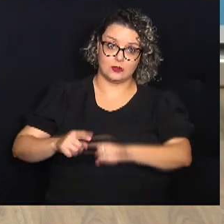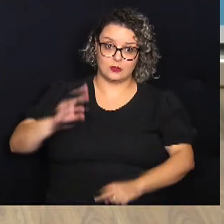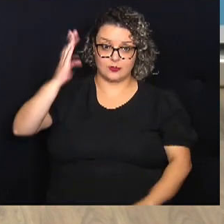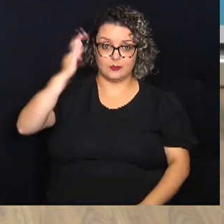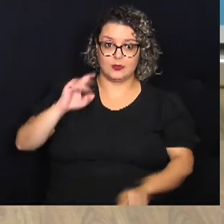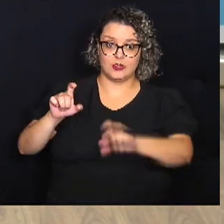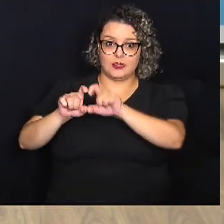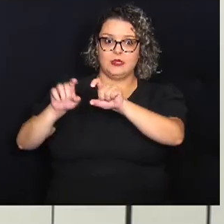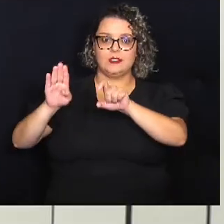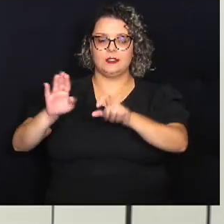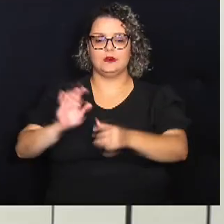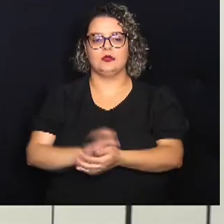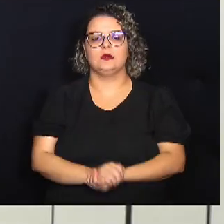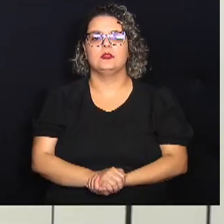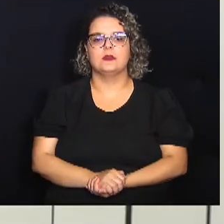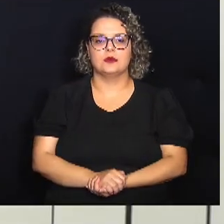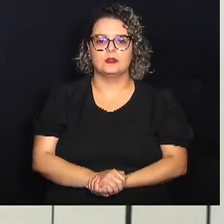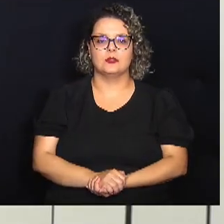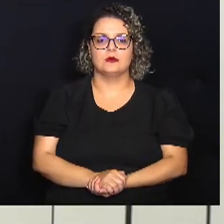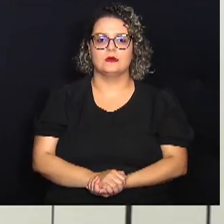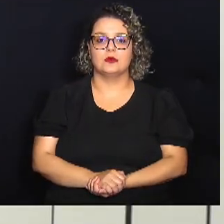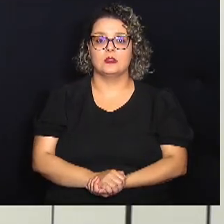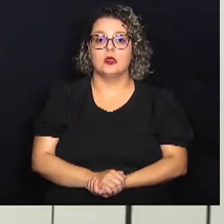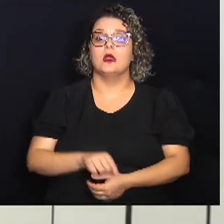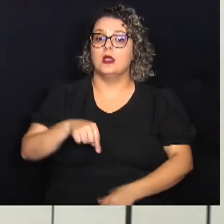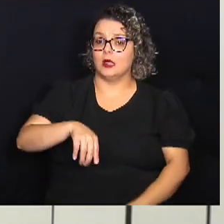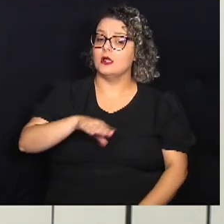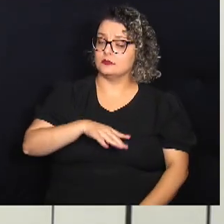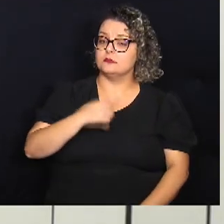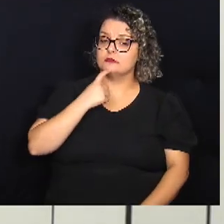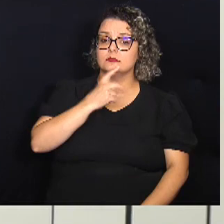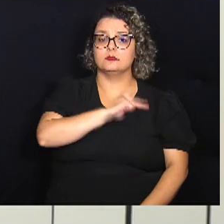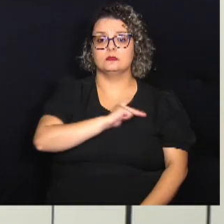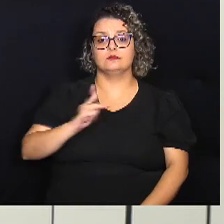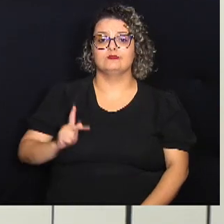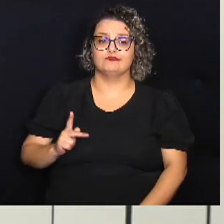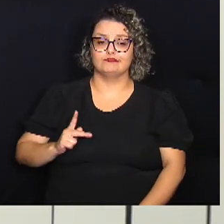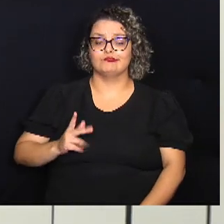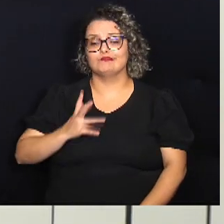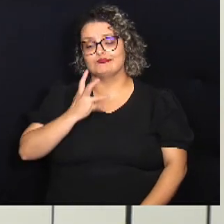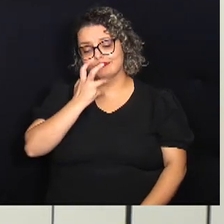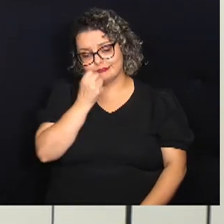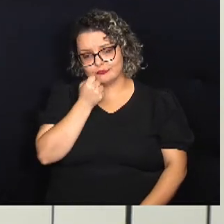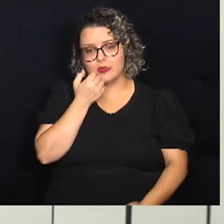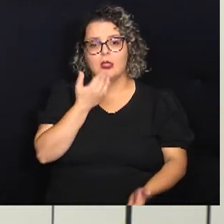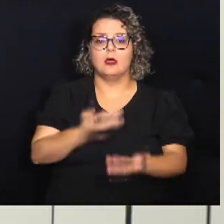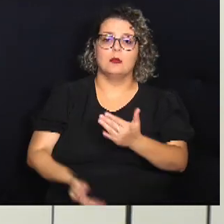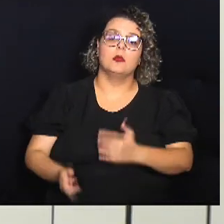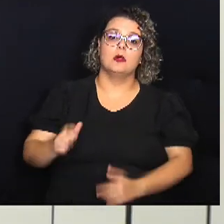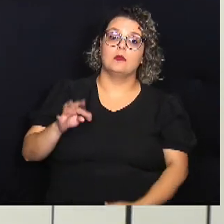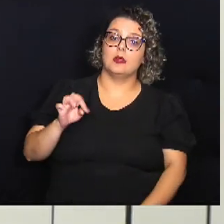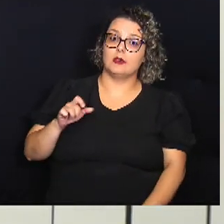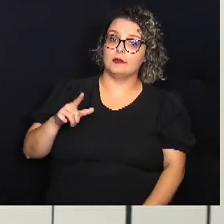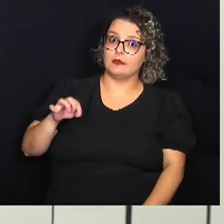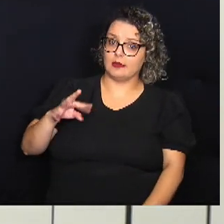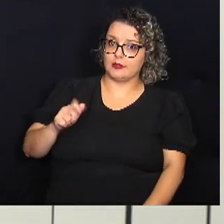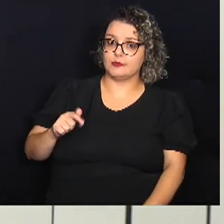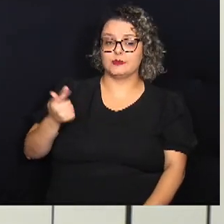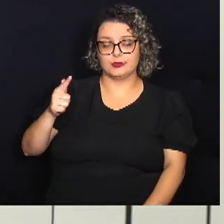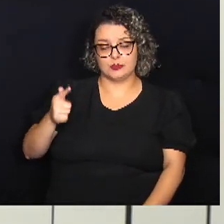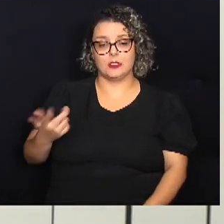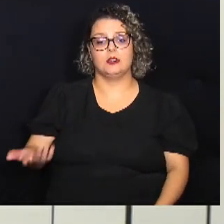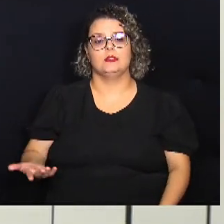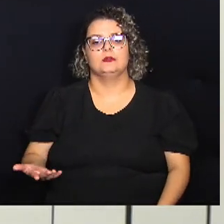Série B. Jogando em casa, a Ponte Preta decepciona. Perde para o Atlético Goianiense e chega